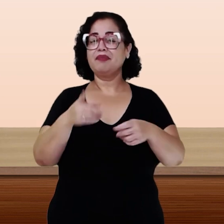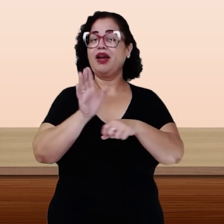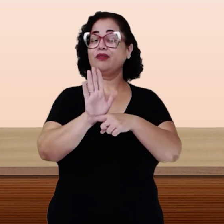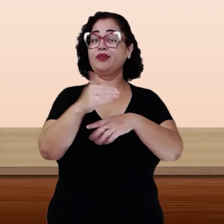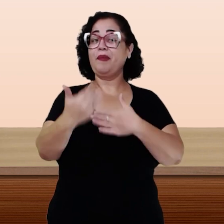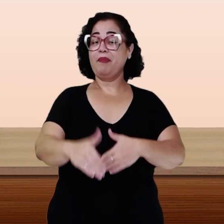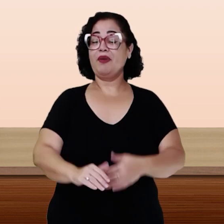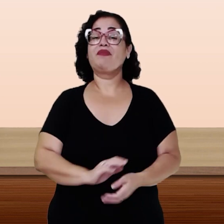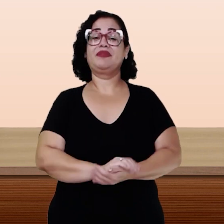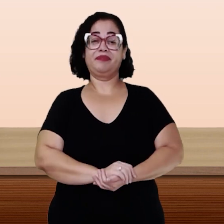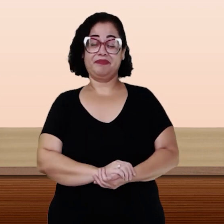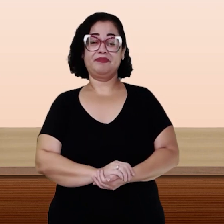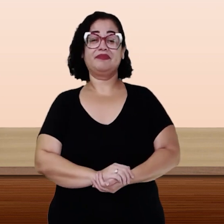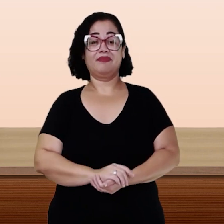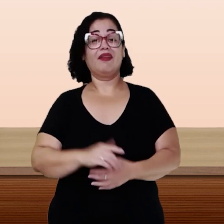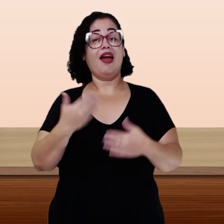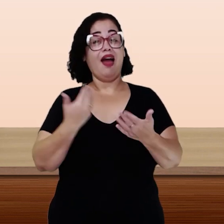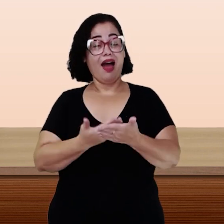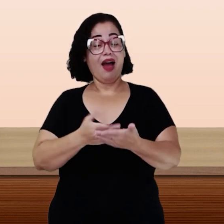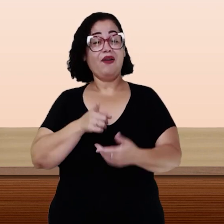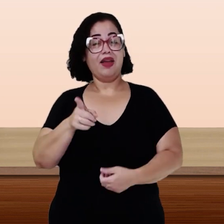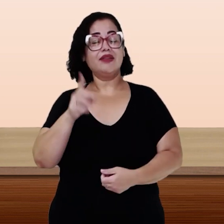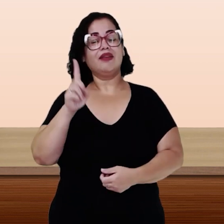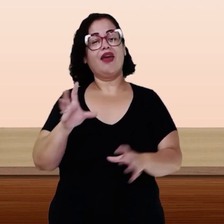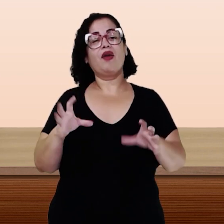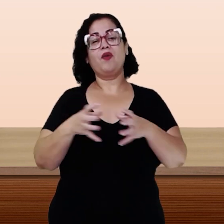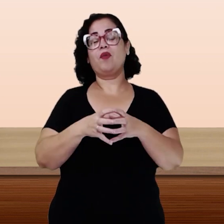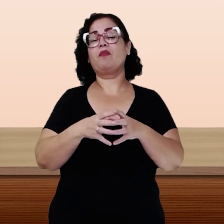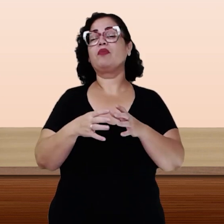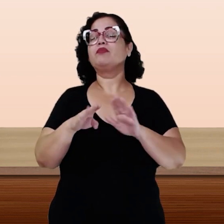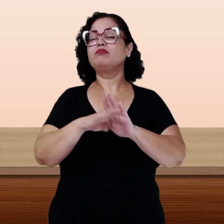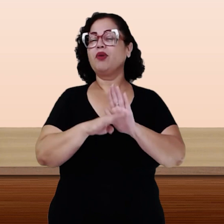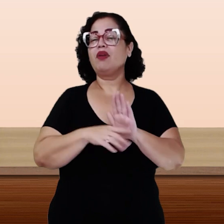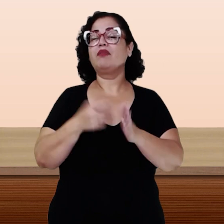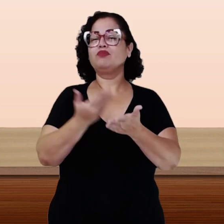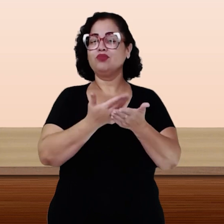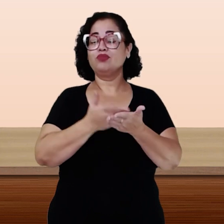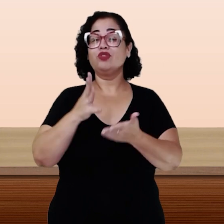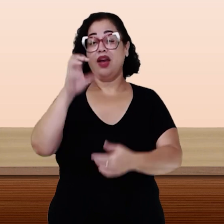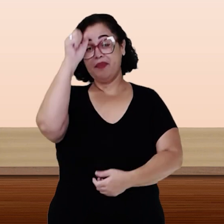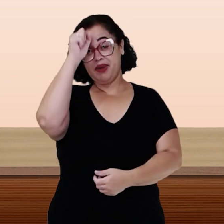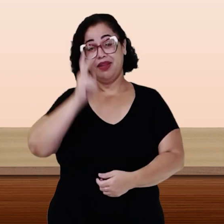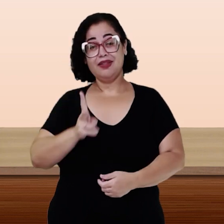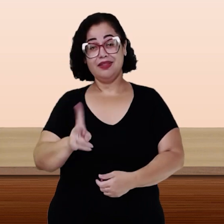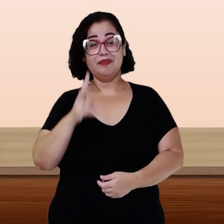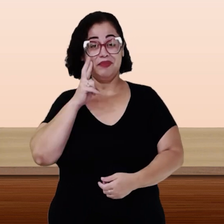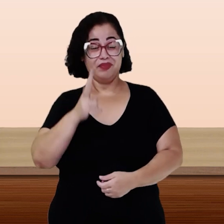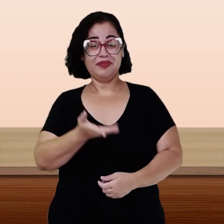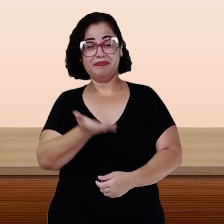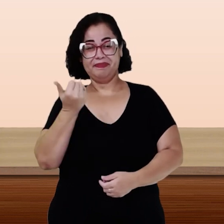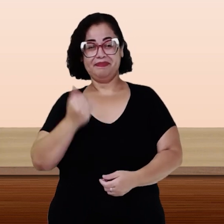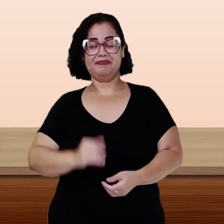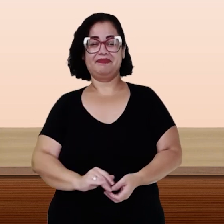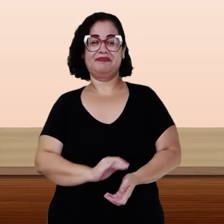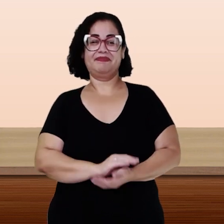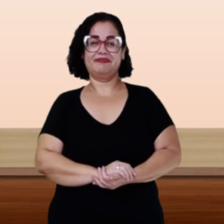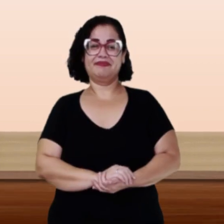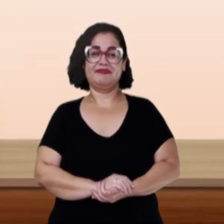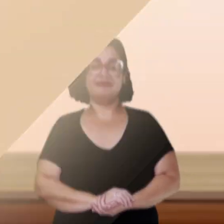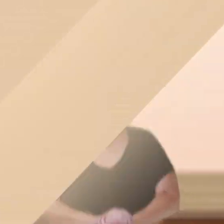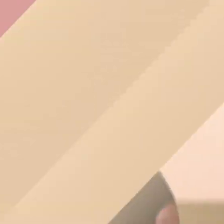força para a prova. Essa aula faz parte do programa Aprender Sempre, que você estudou neste ano. Vamos rever.